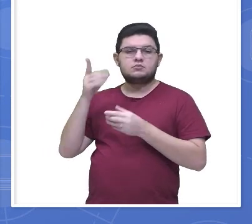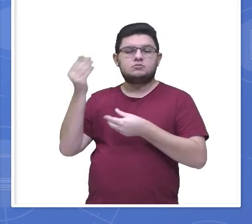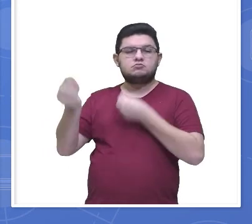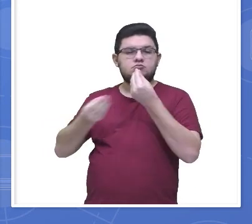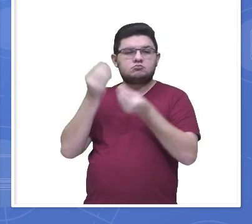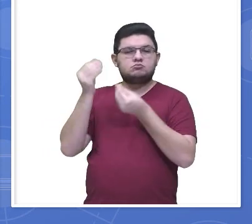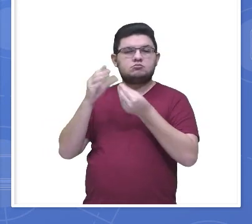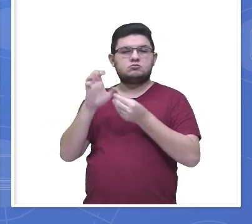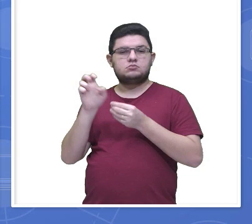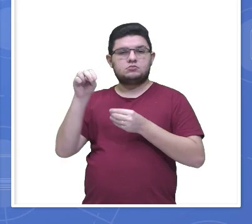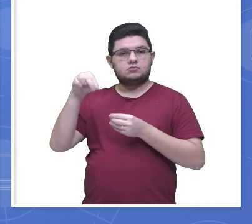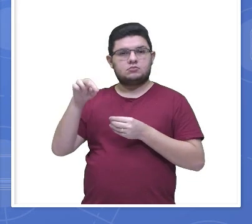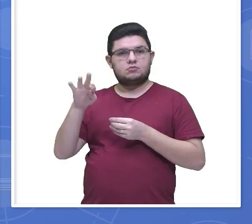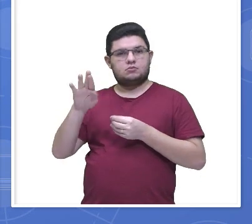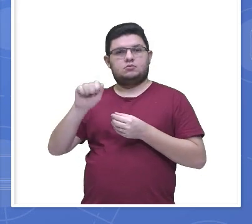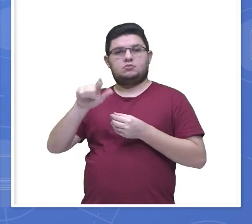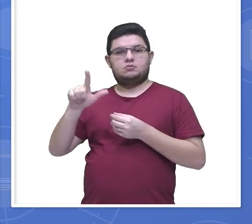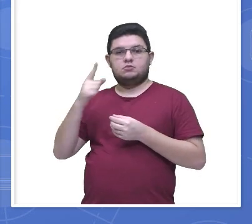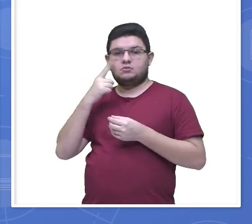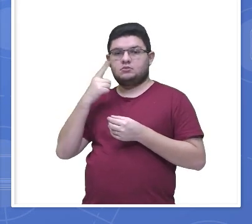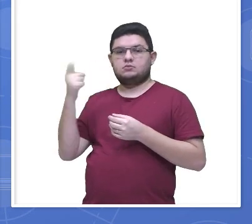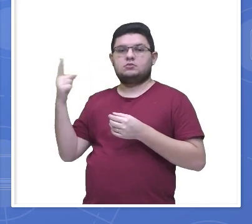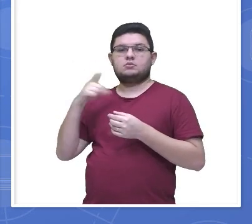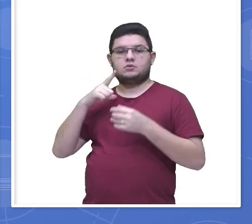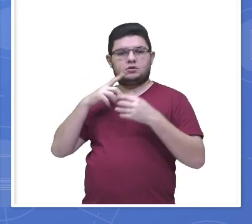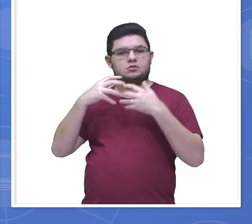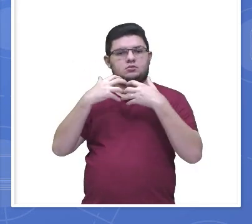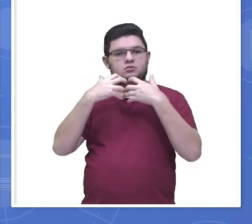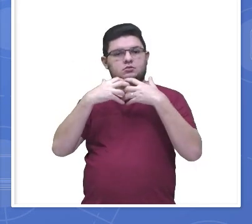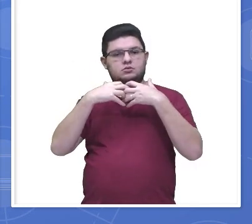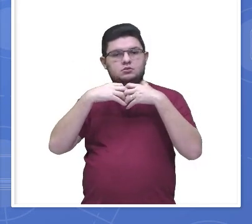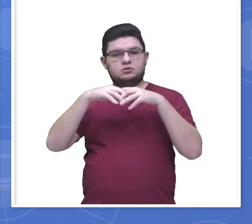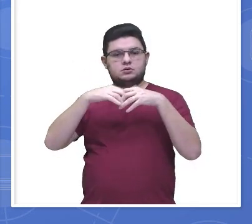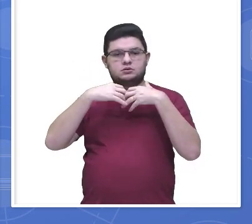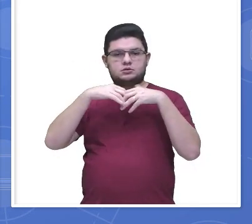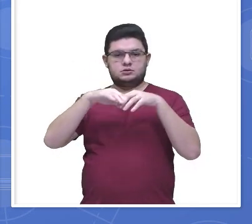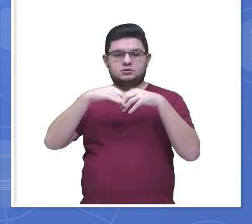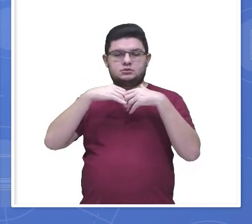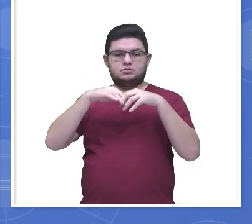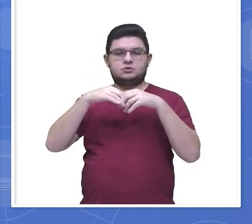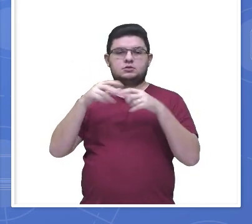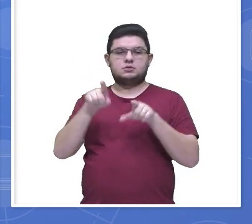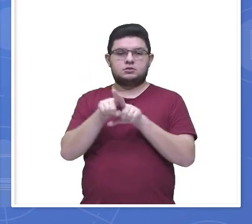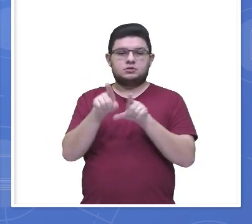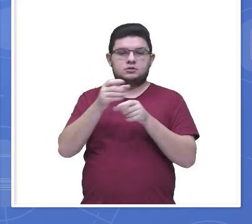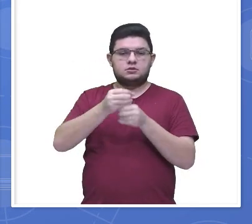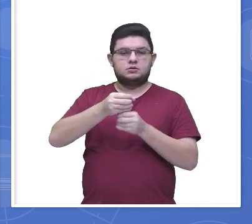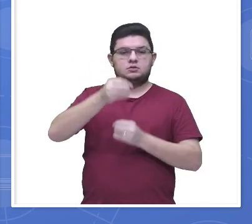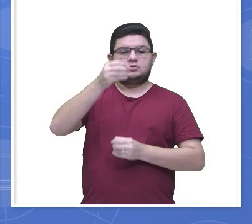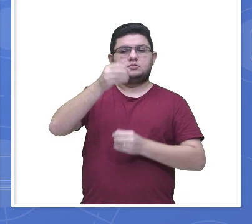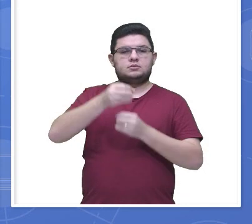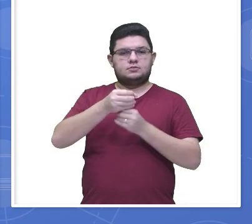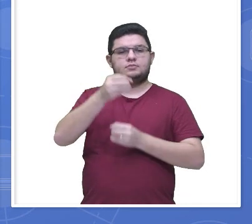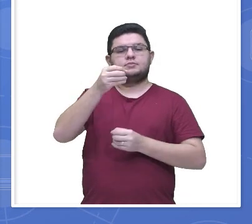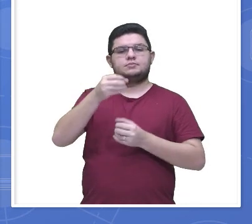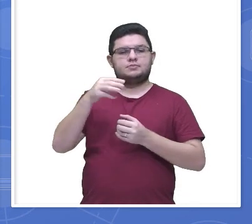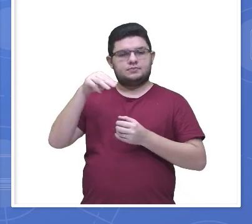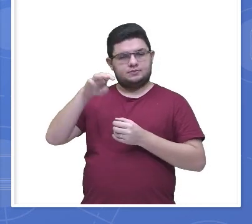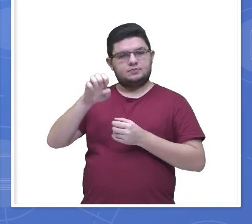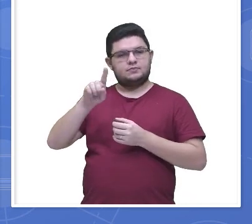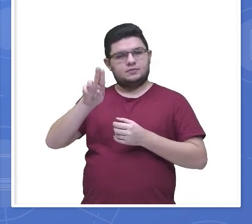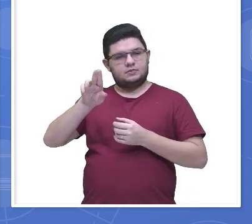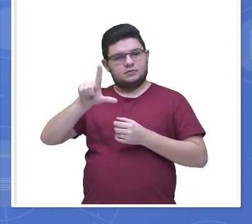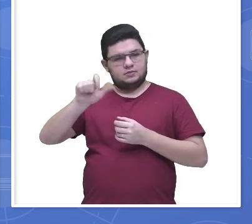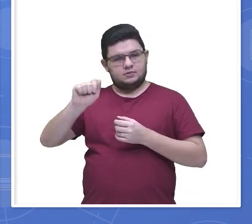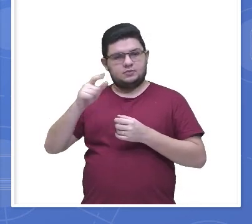então, constituído pelo encéfalo e pela medula espinhal, né? Ambos envolvidos